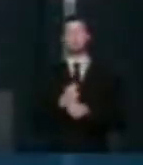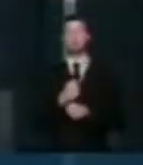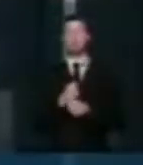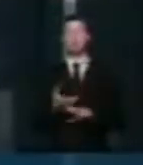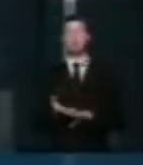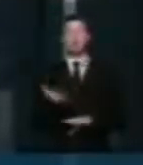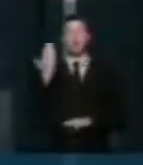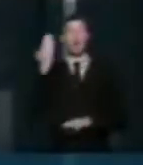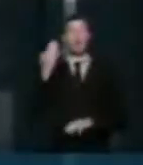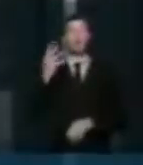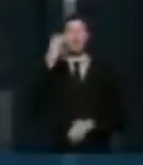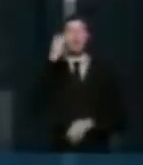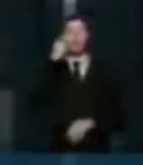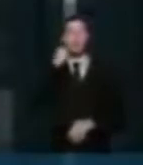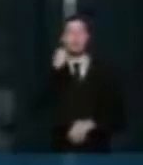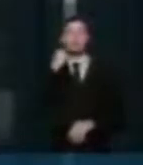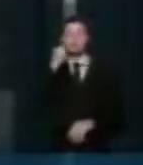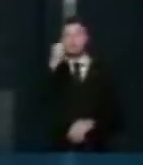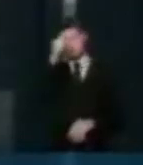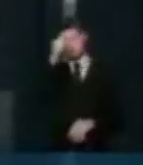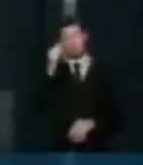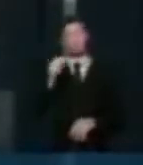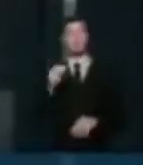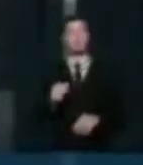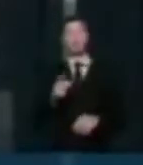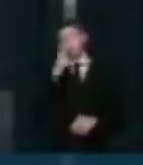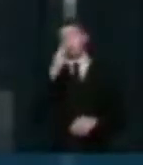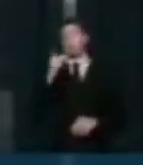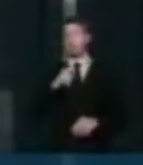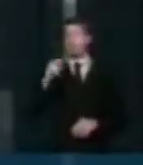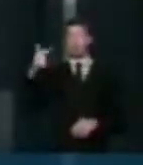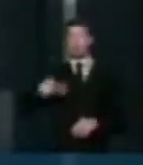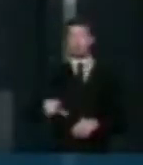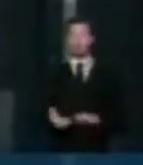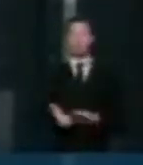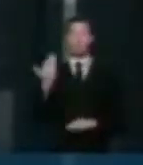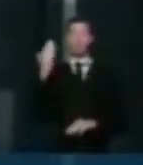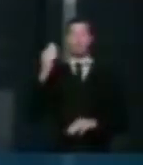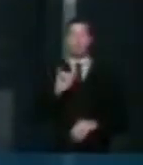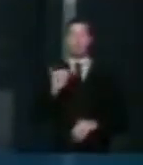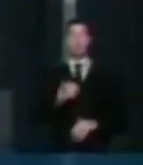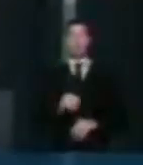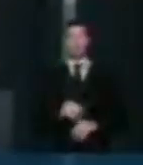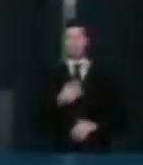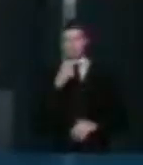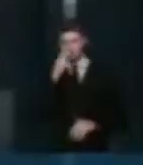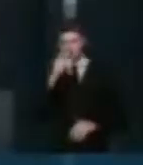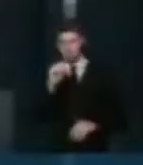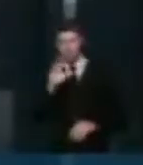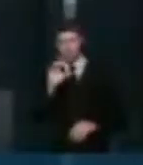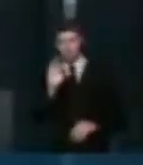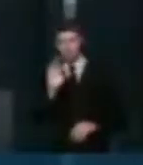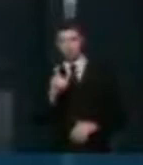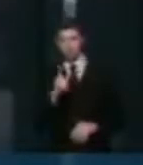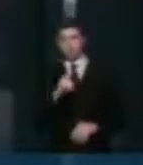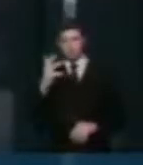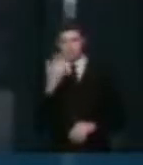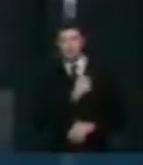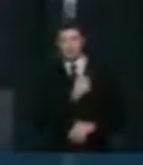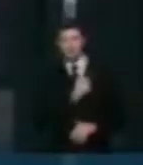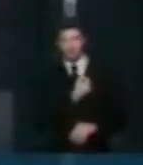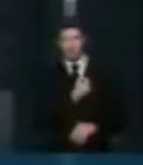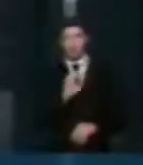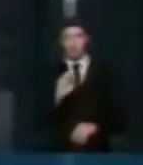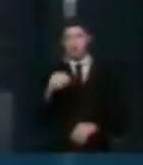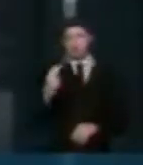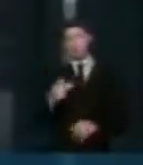arrecadação no ano passado e espera novo aumento este ano. Ora, será que o pacote é mesmo um conjunto de medidas salvadoras ou um